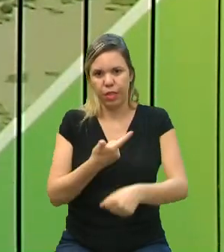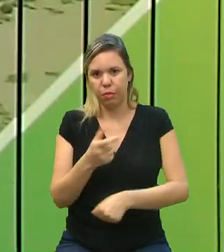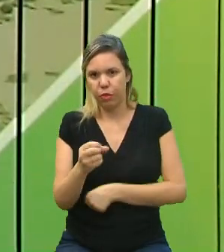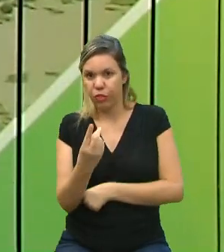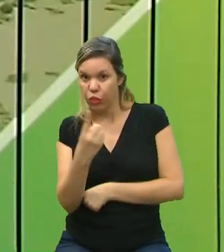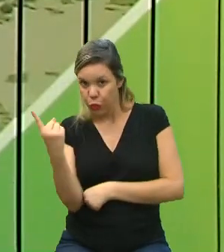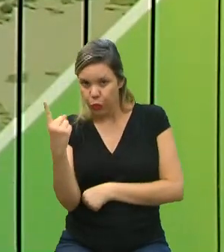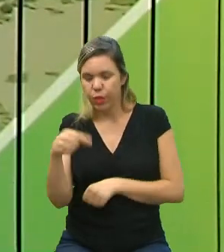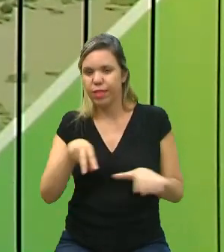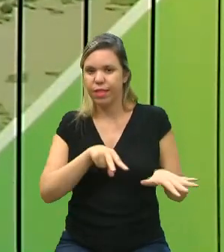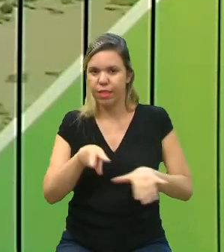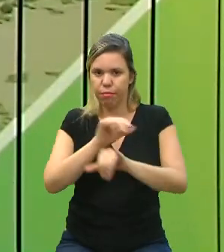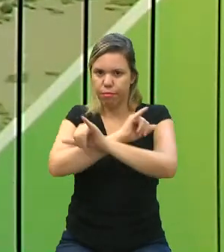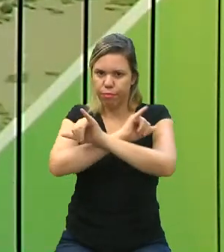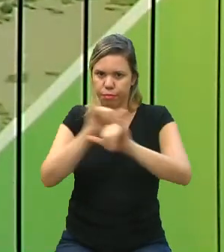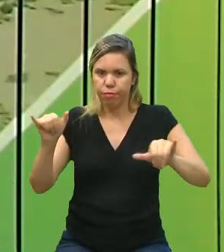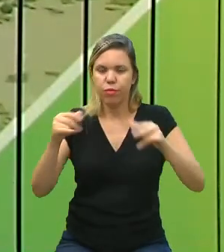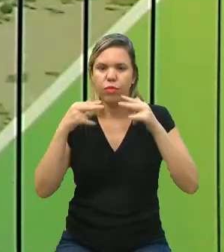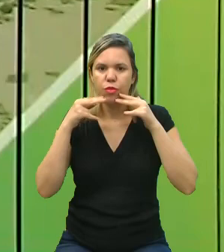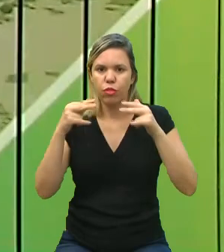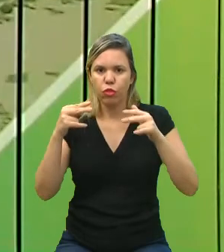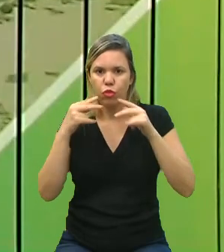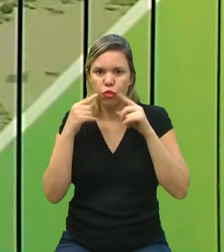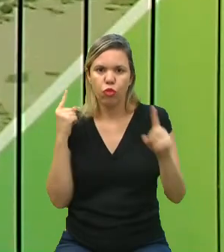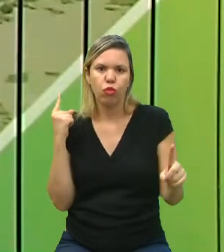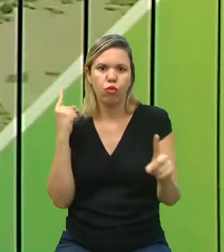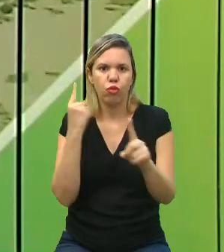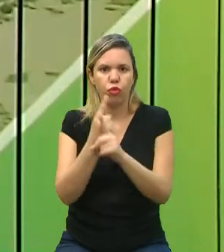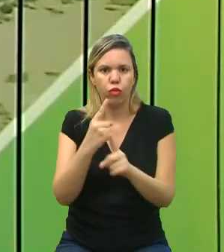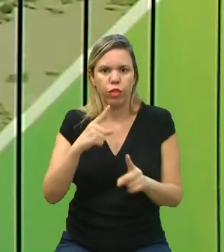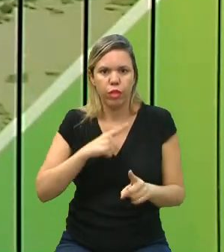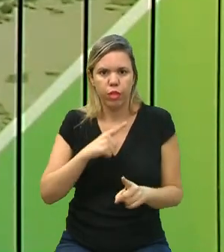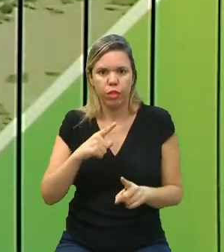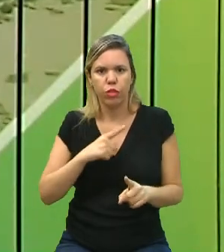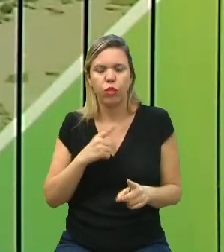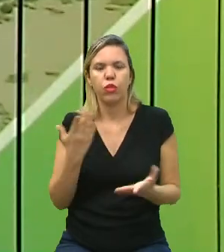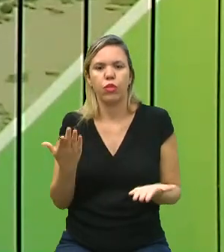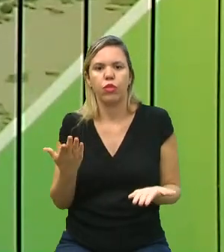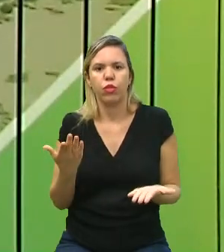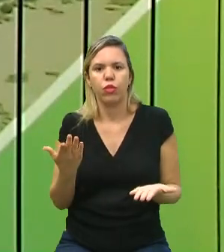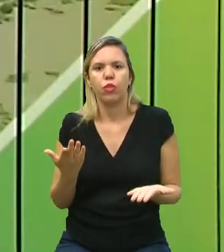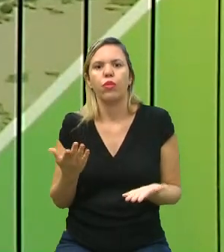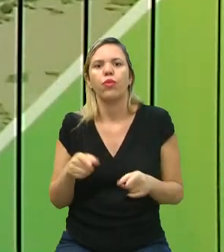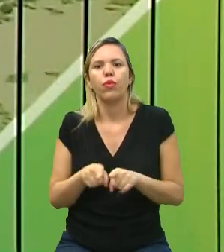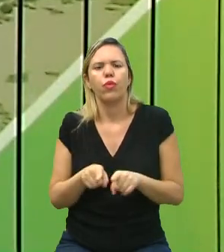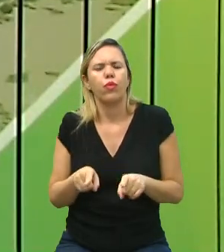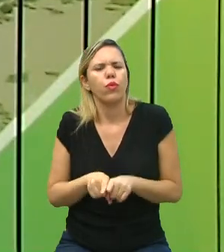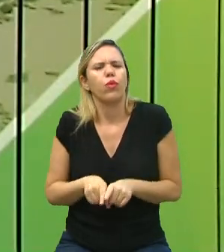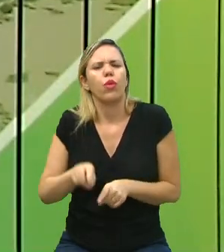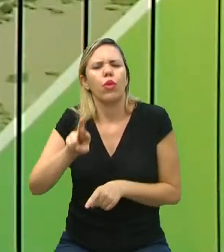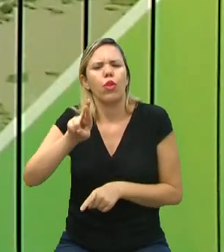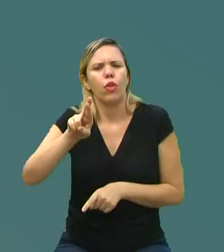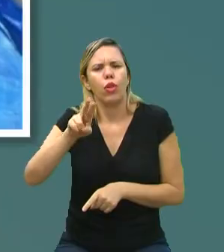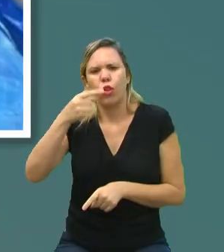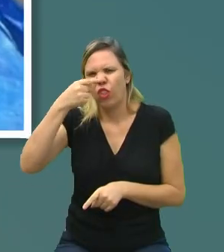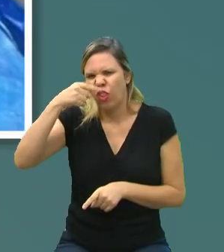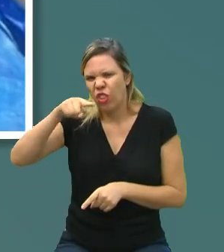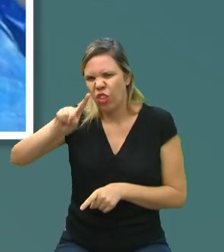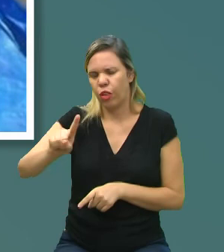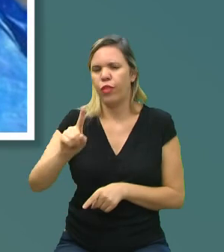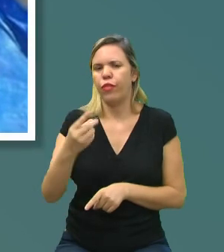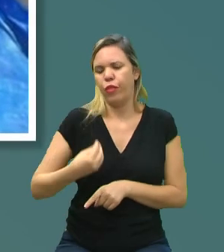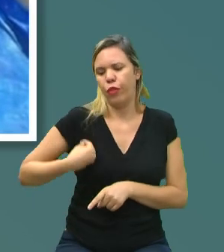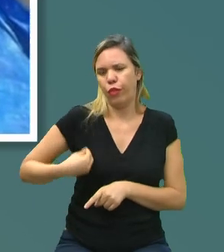de uma carcaça de um rinoceronte que viveu há mais de 20 mil anos. Alguns dos órgãos do animal, que é um